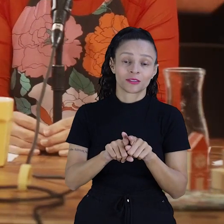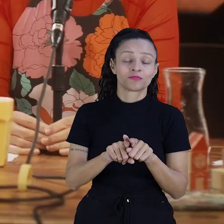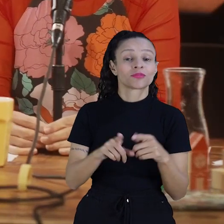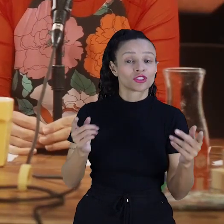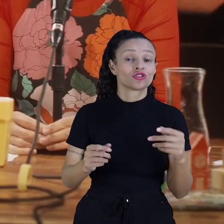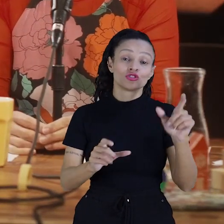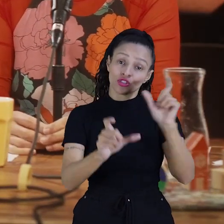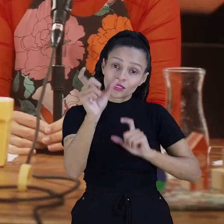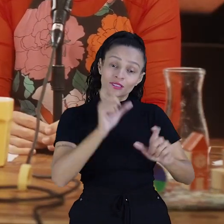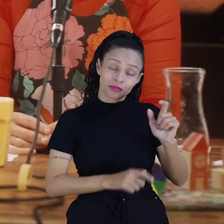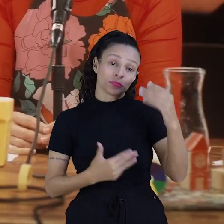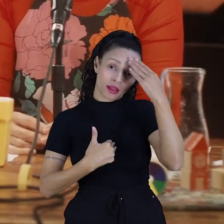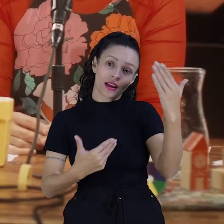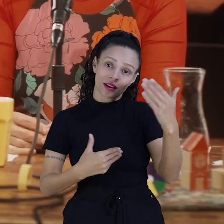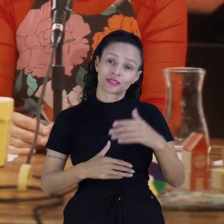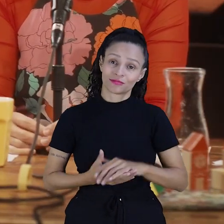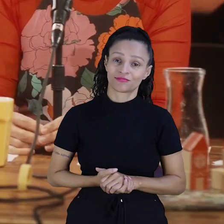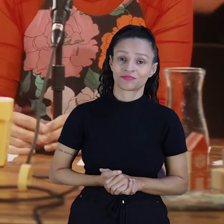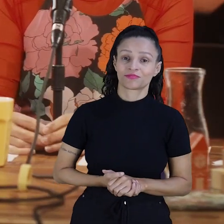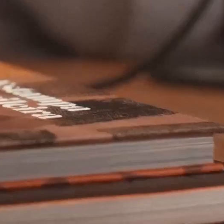também. Dizem muito obrigado.